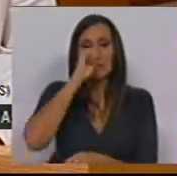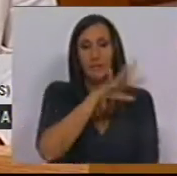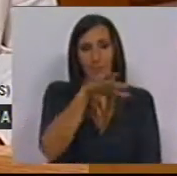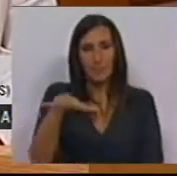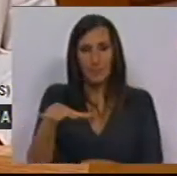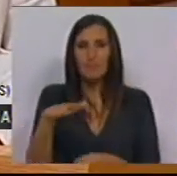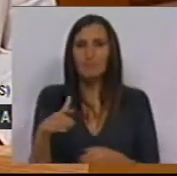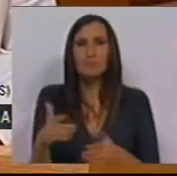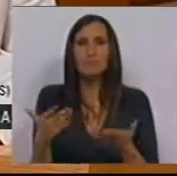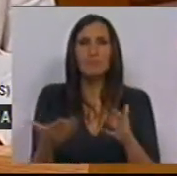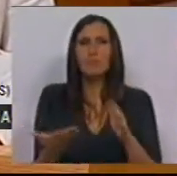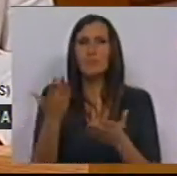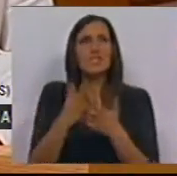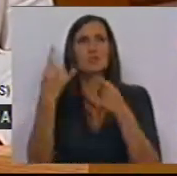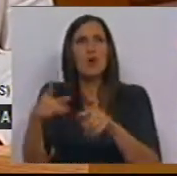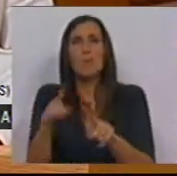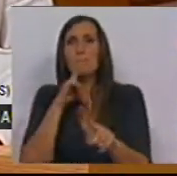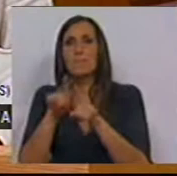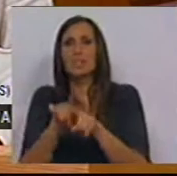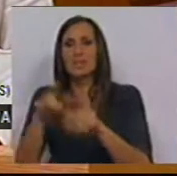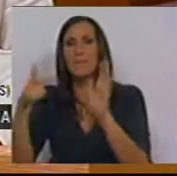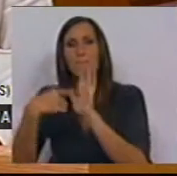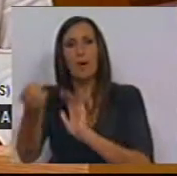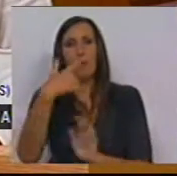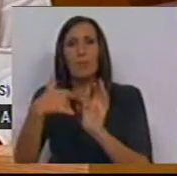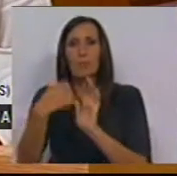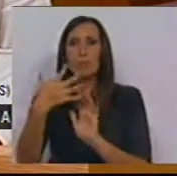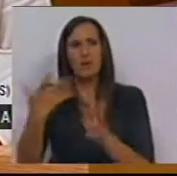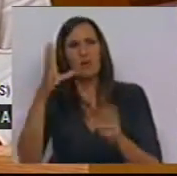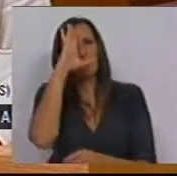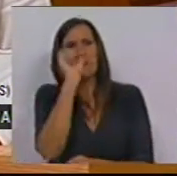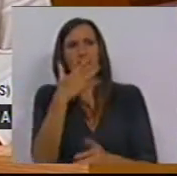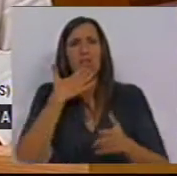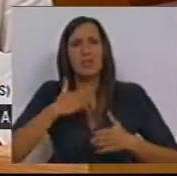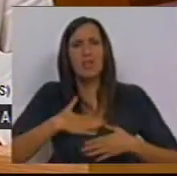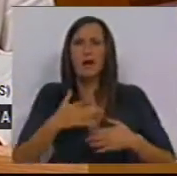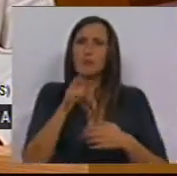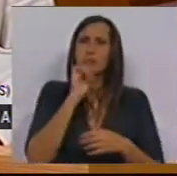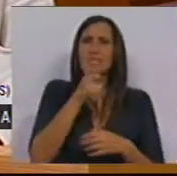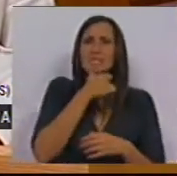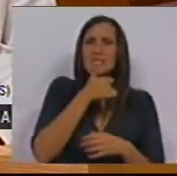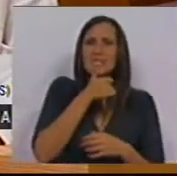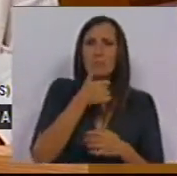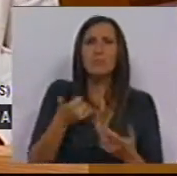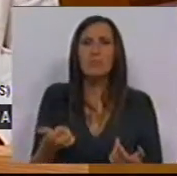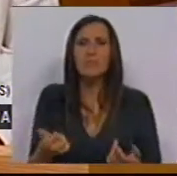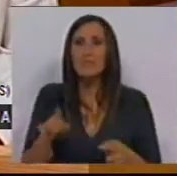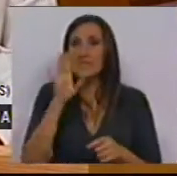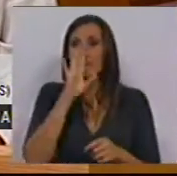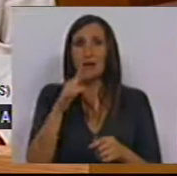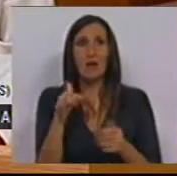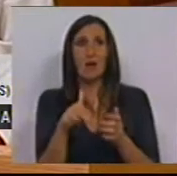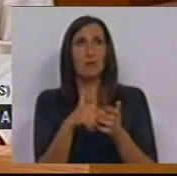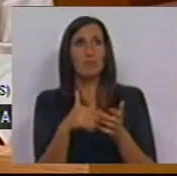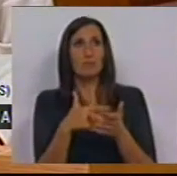ambiente, mais do que a política do PowerPoint, o Governo tem-nos habituado à decisão de subtão. Quanto menos se